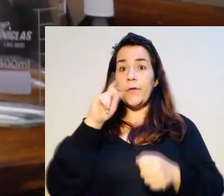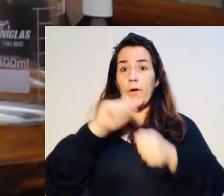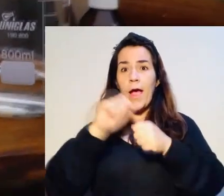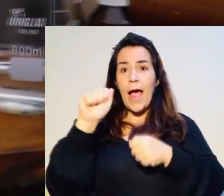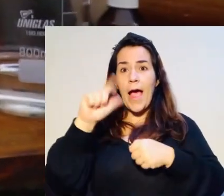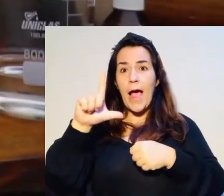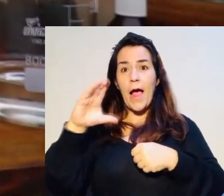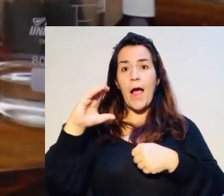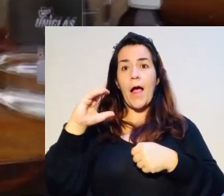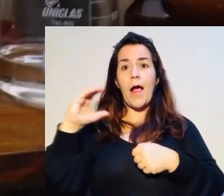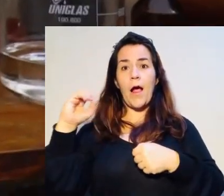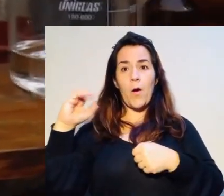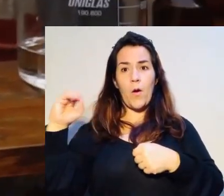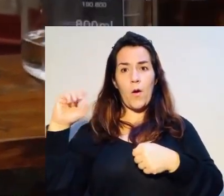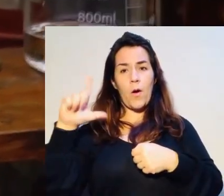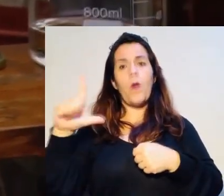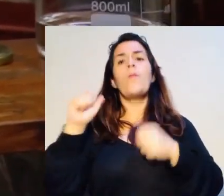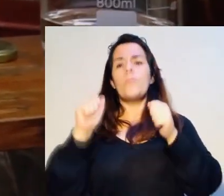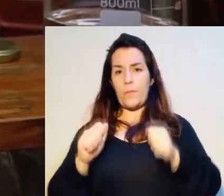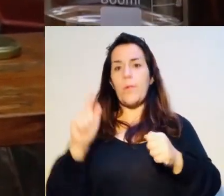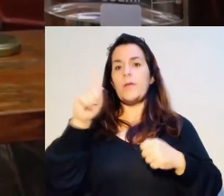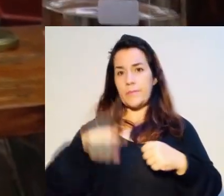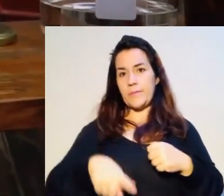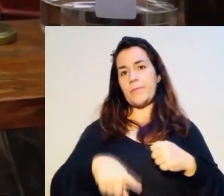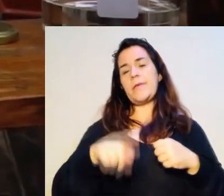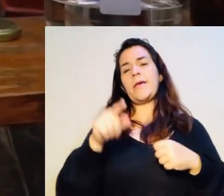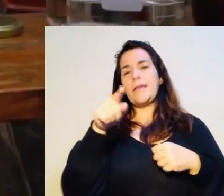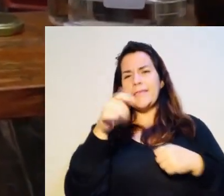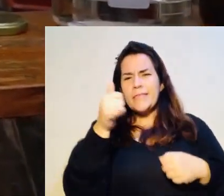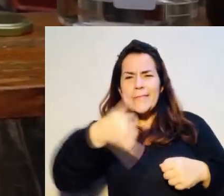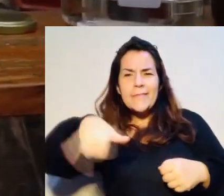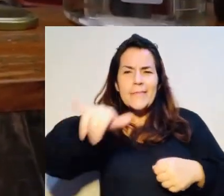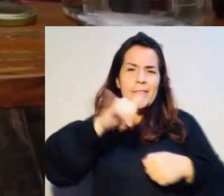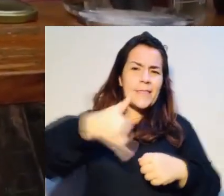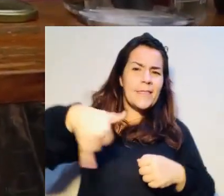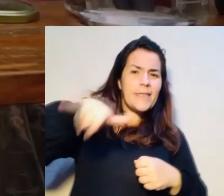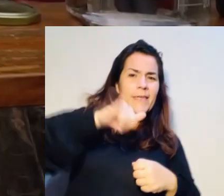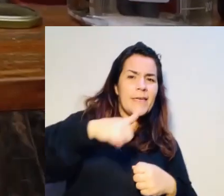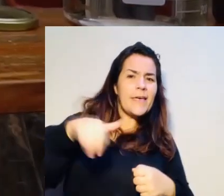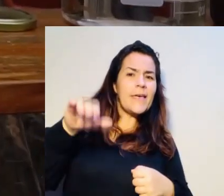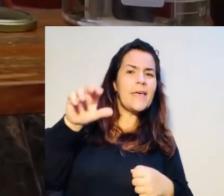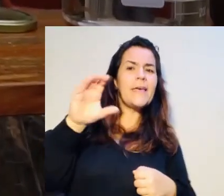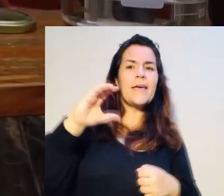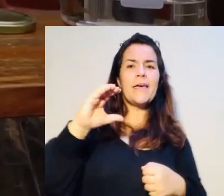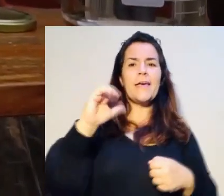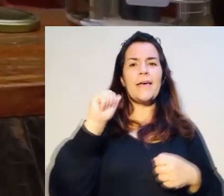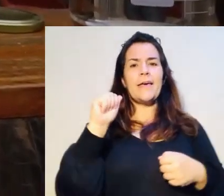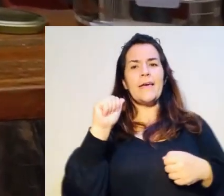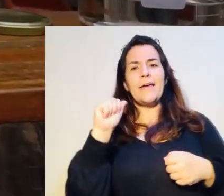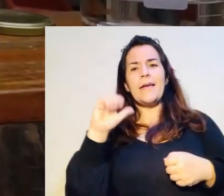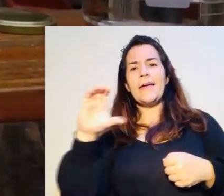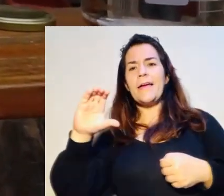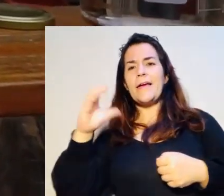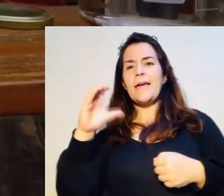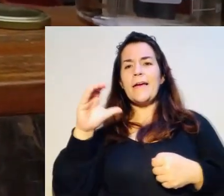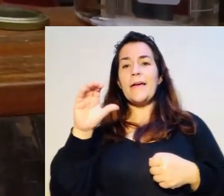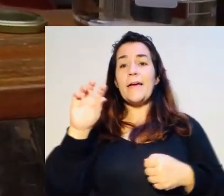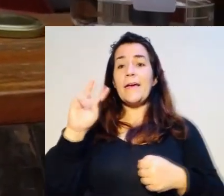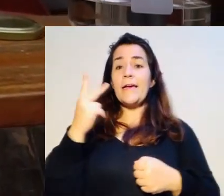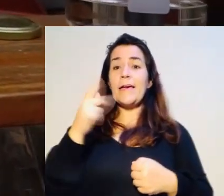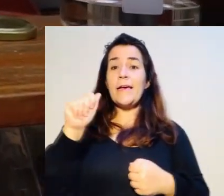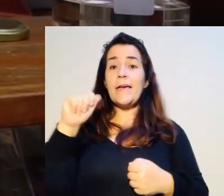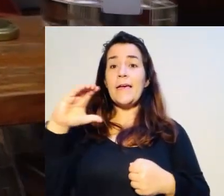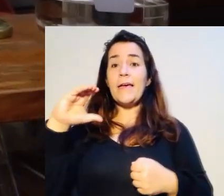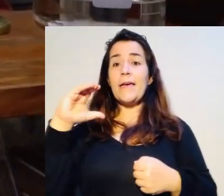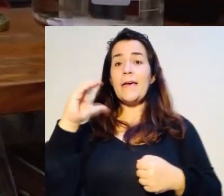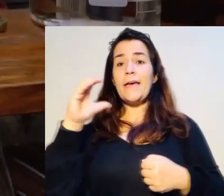outro tipo de álcool? Pode sim. Se quiser colocar uma cachaçinha, até vodka, desde que tenha um teor